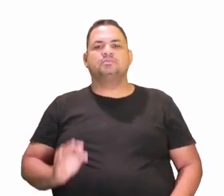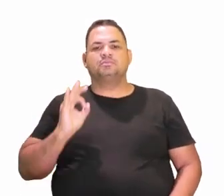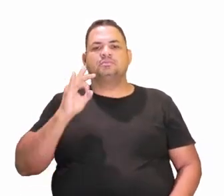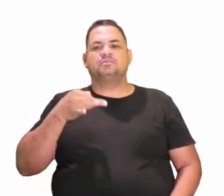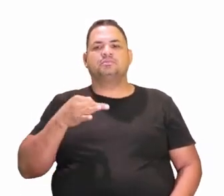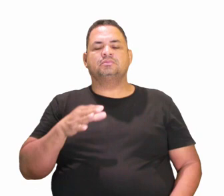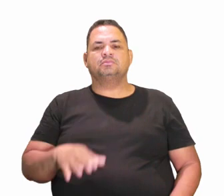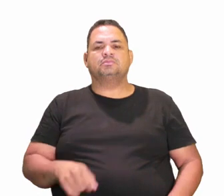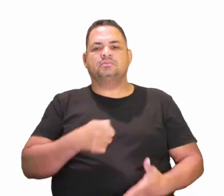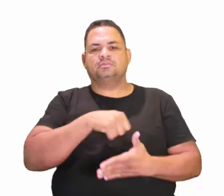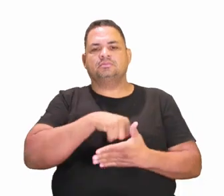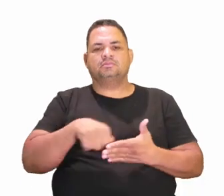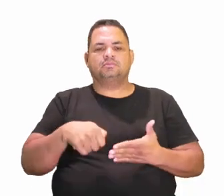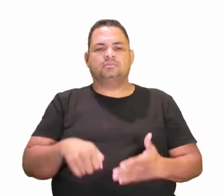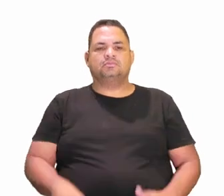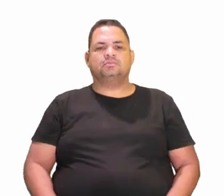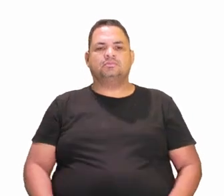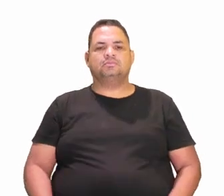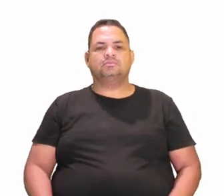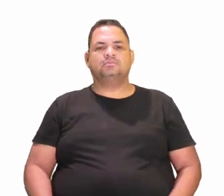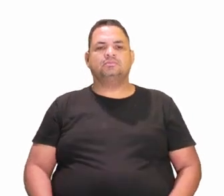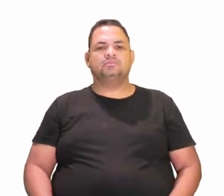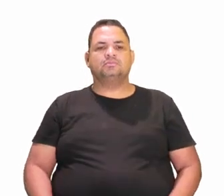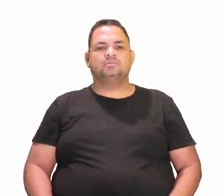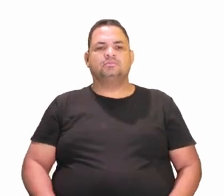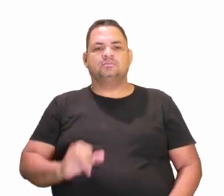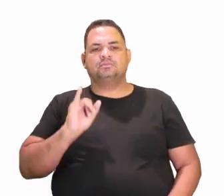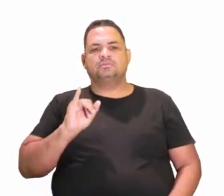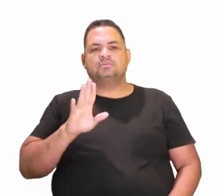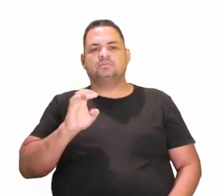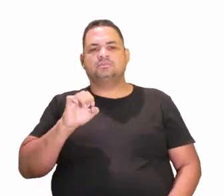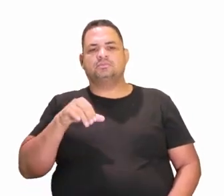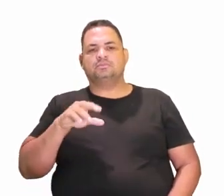certo? Então, eu colocaria It's Halloween,